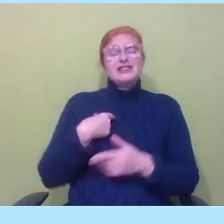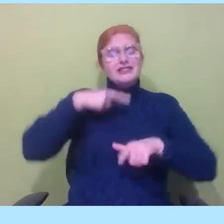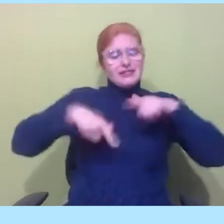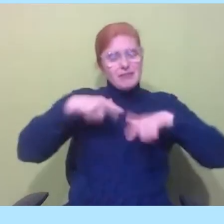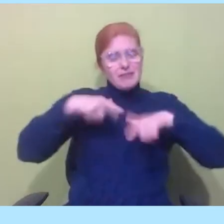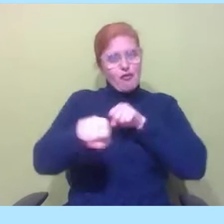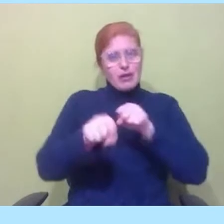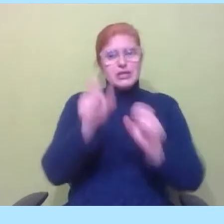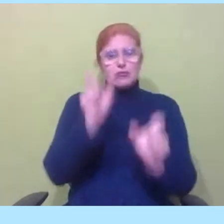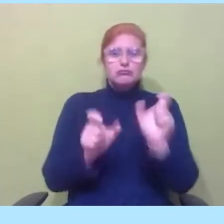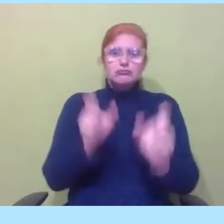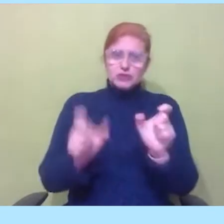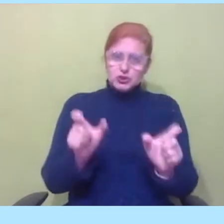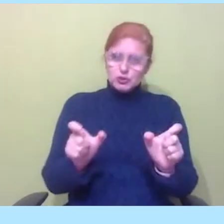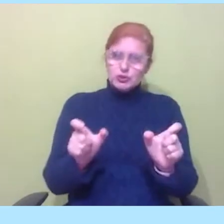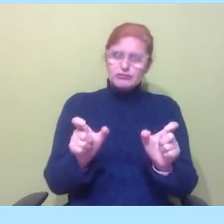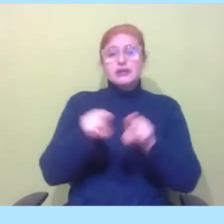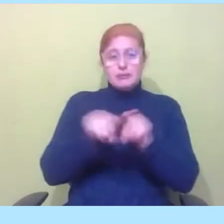a Nanda disse,